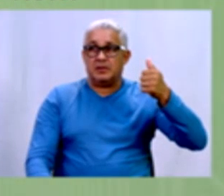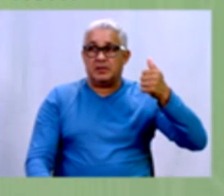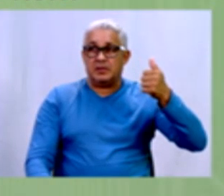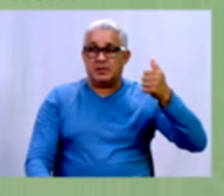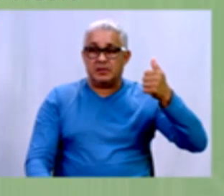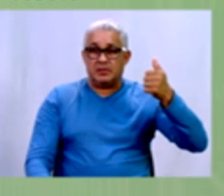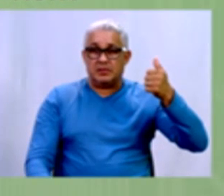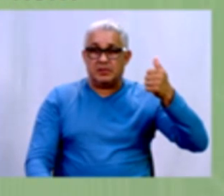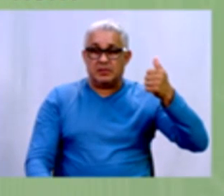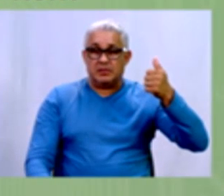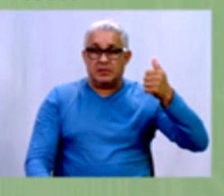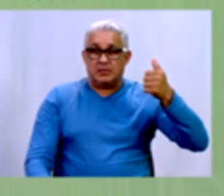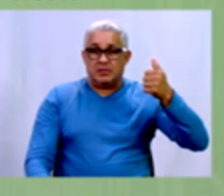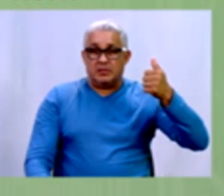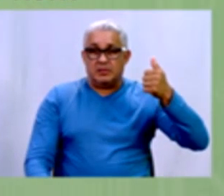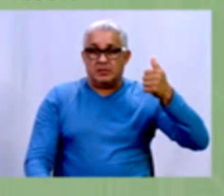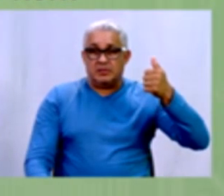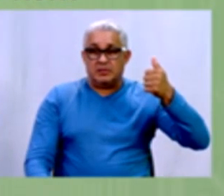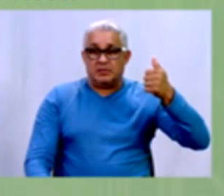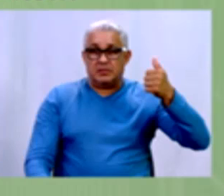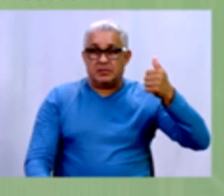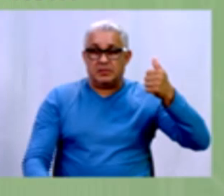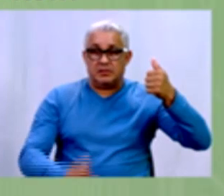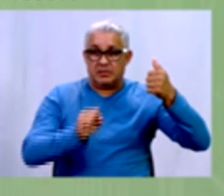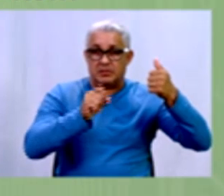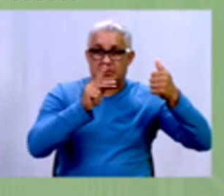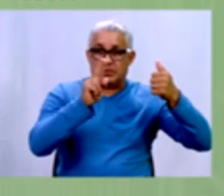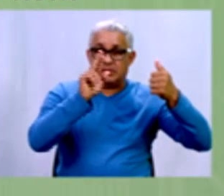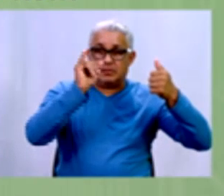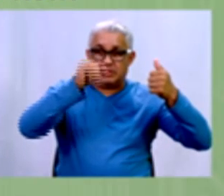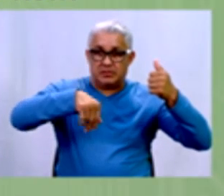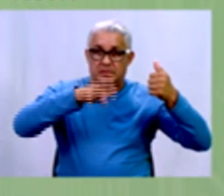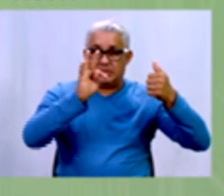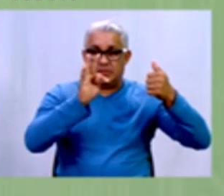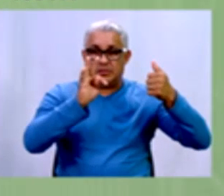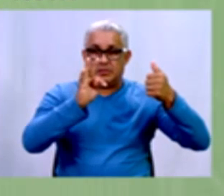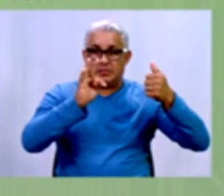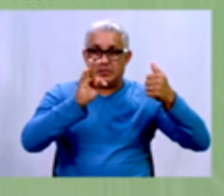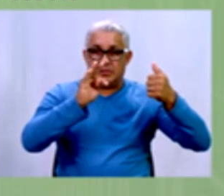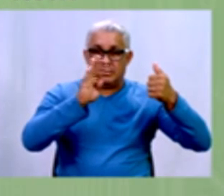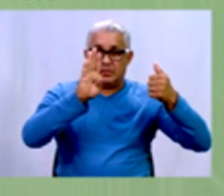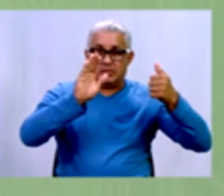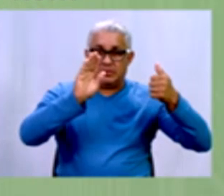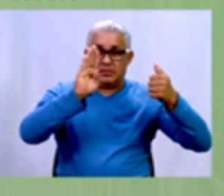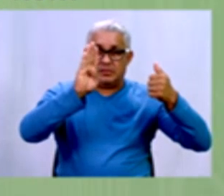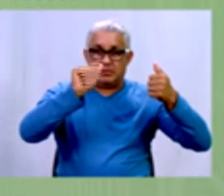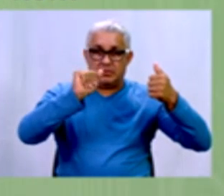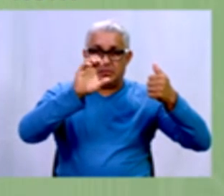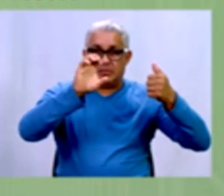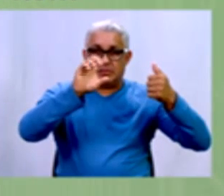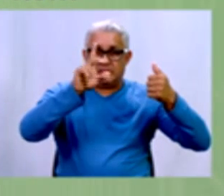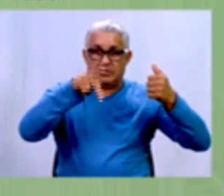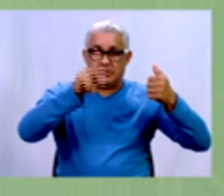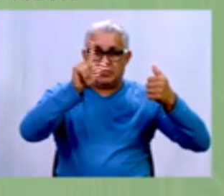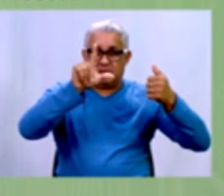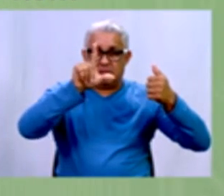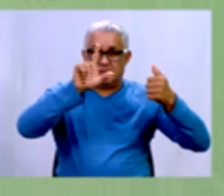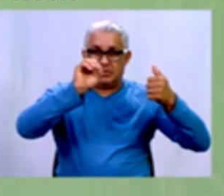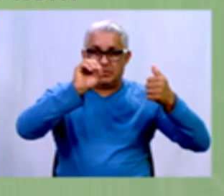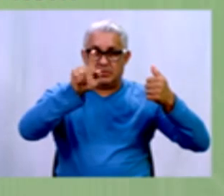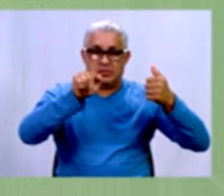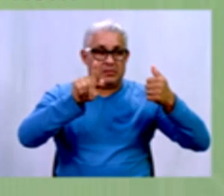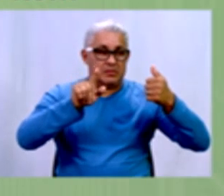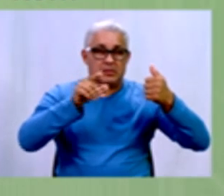no Product Backlog. E no Sprint Backlog, nós vamos ter daí o detalhamento